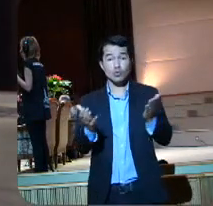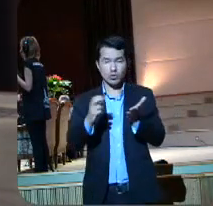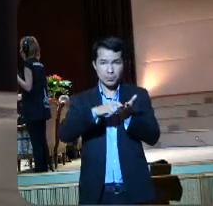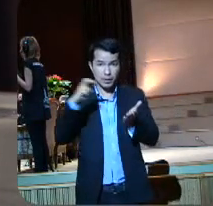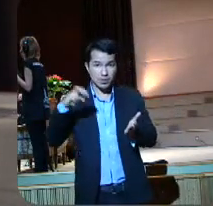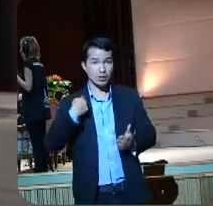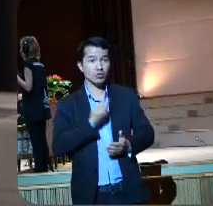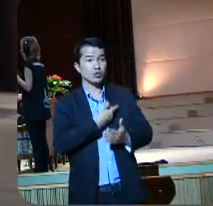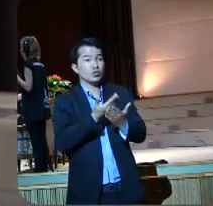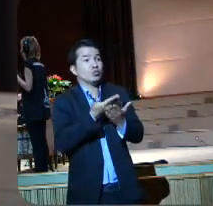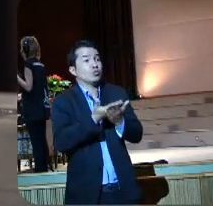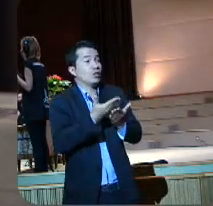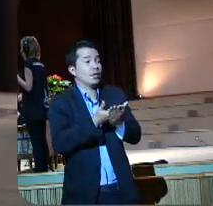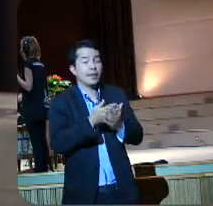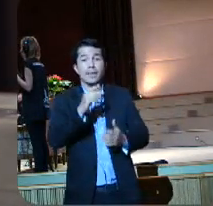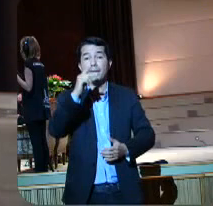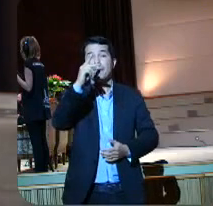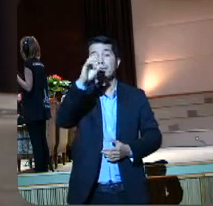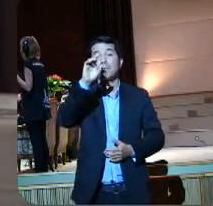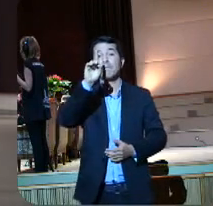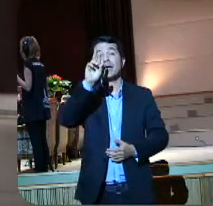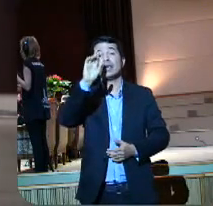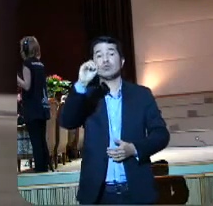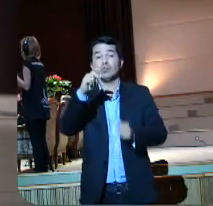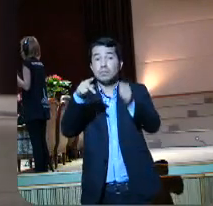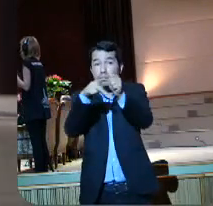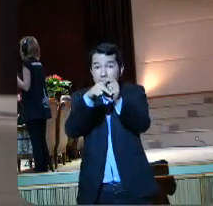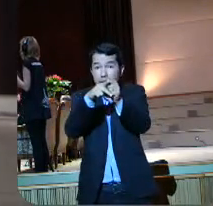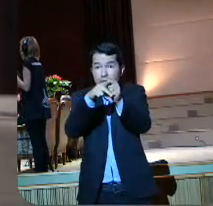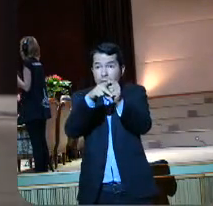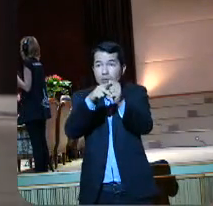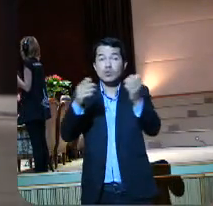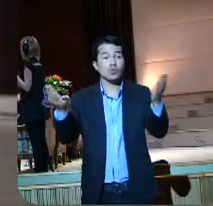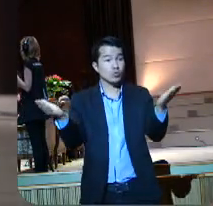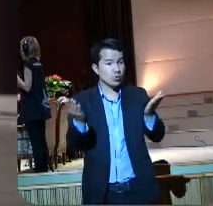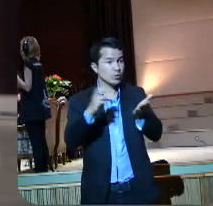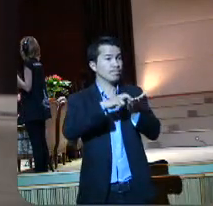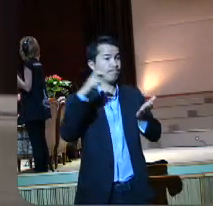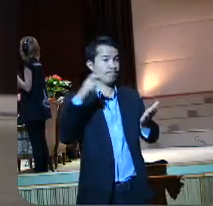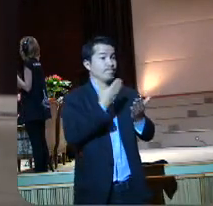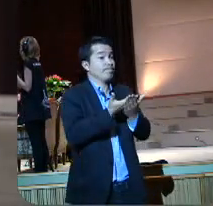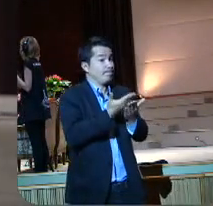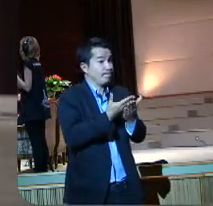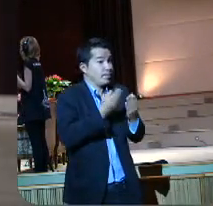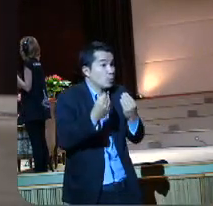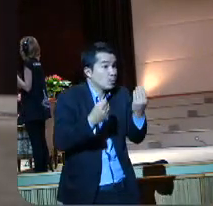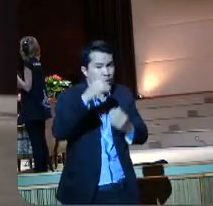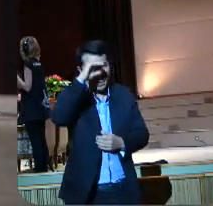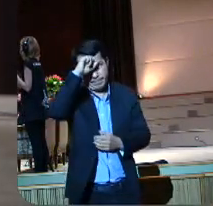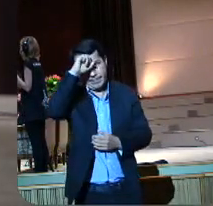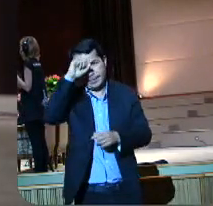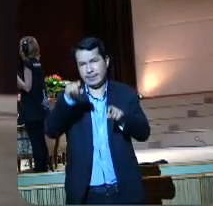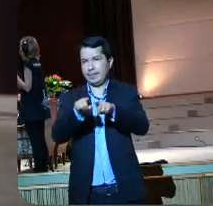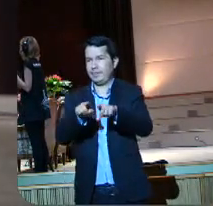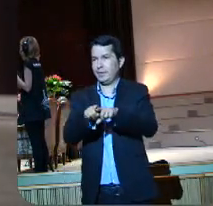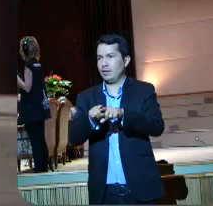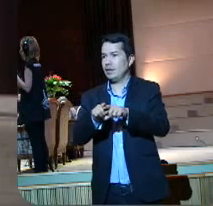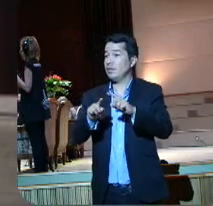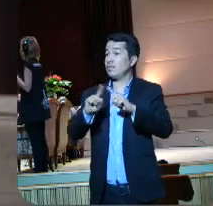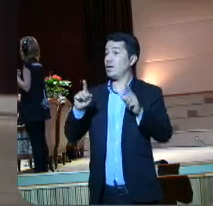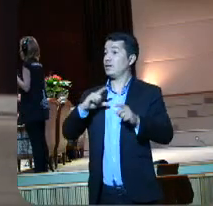os discípulos, mas olhando o que Jesus queria ensinar para Pedro naqueles dias. E a primeira